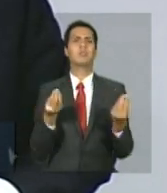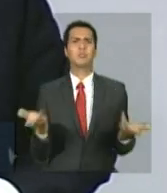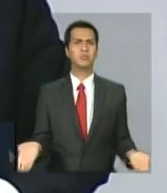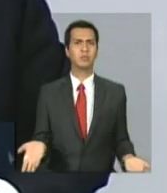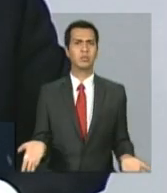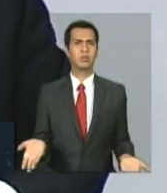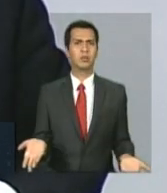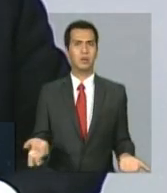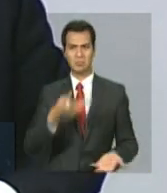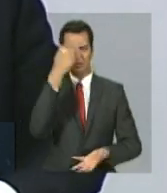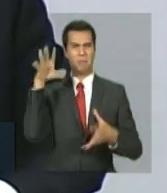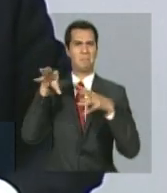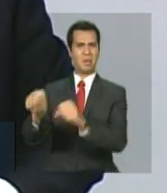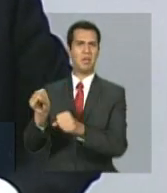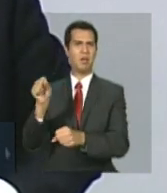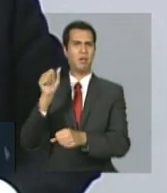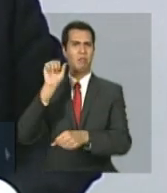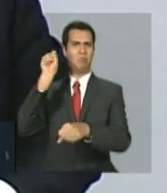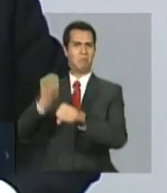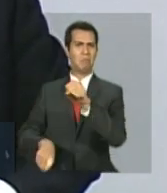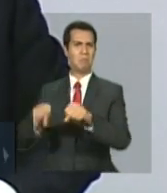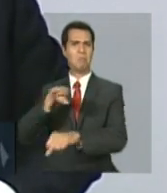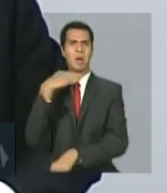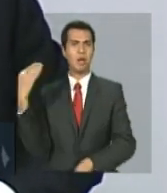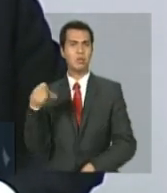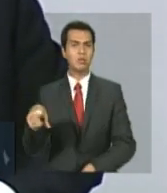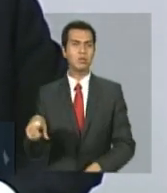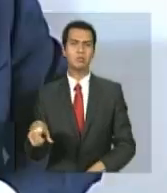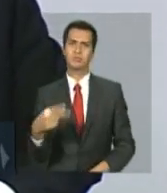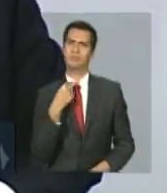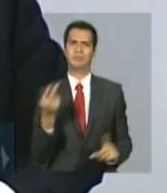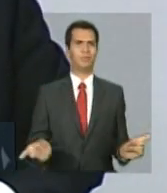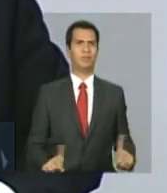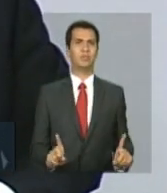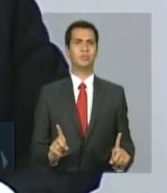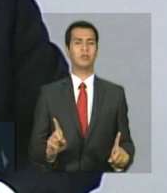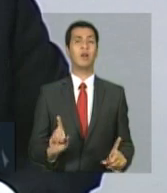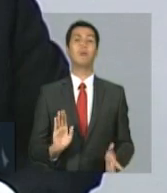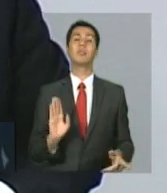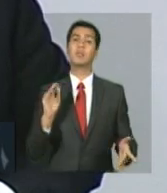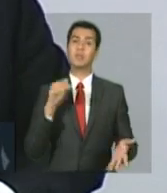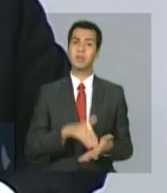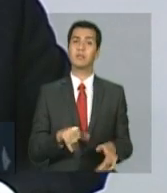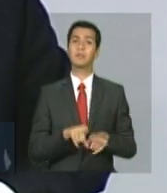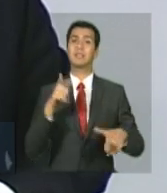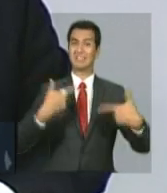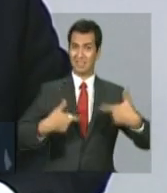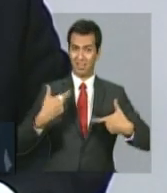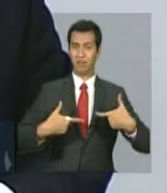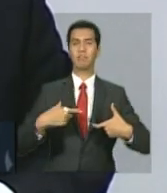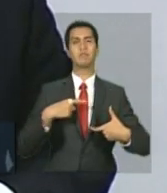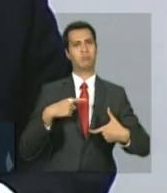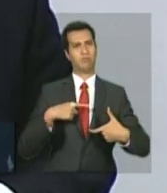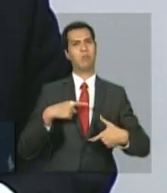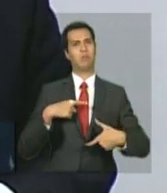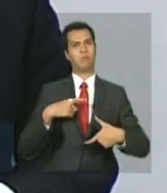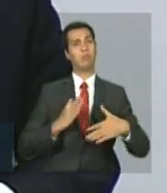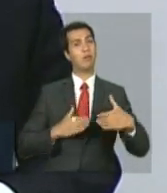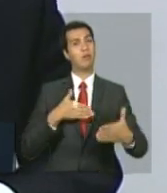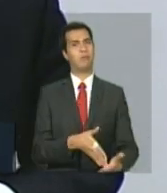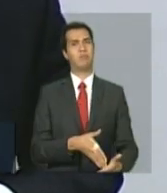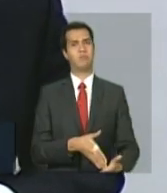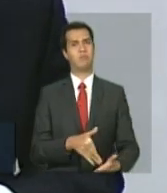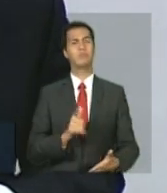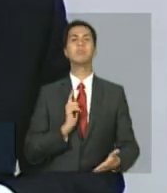tem limite. Até na guerra existe limite. Existe regra, existe convenção.